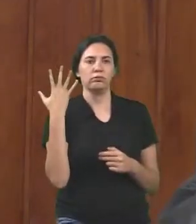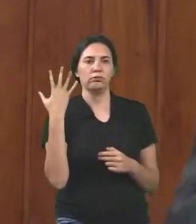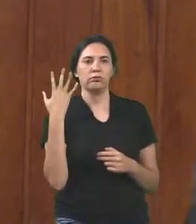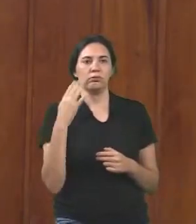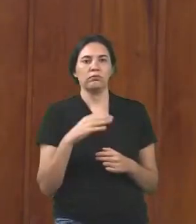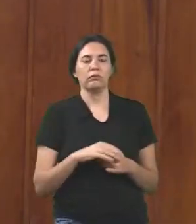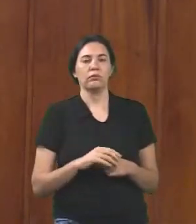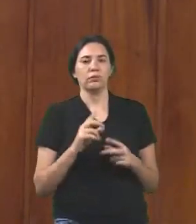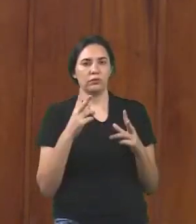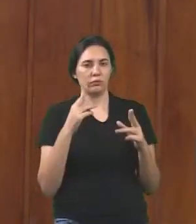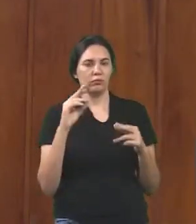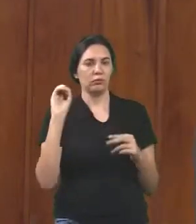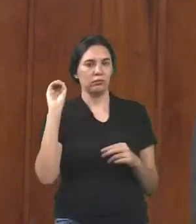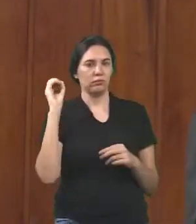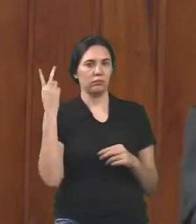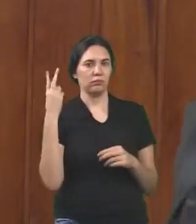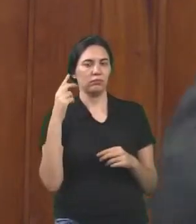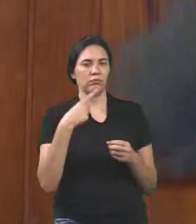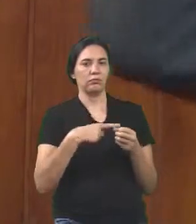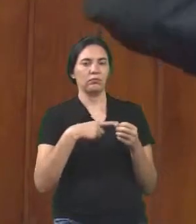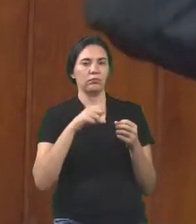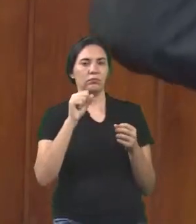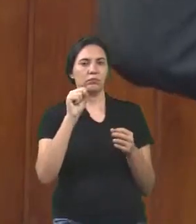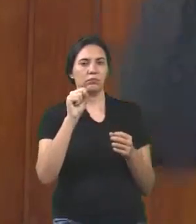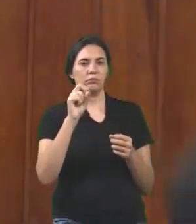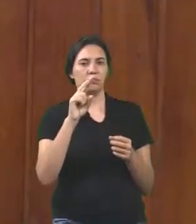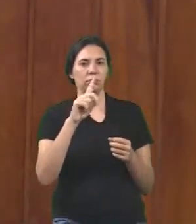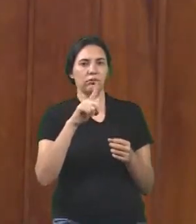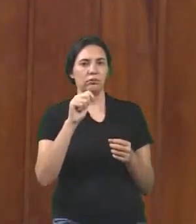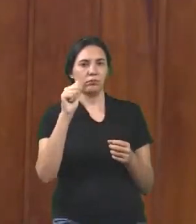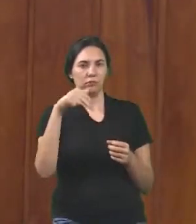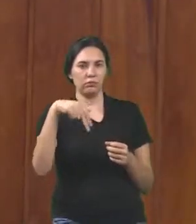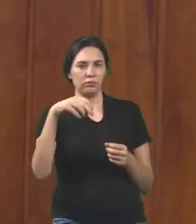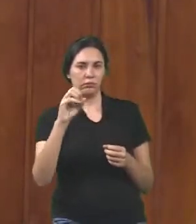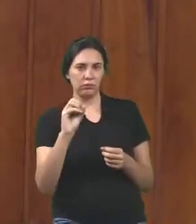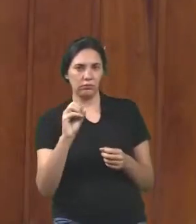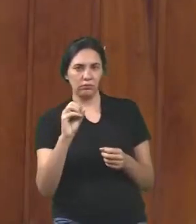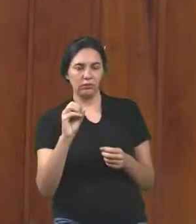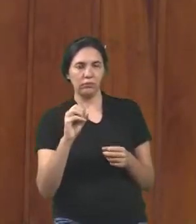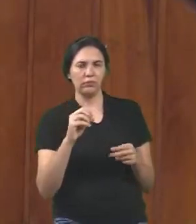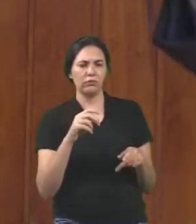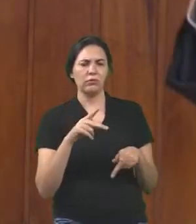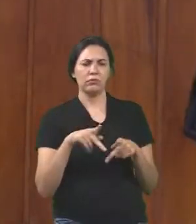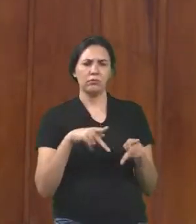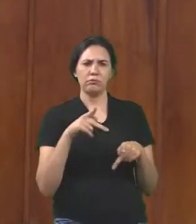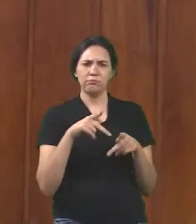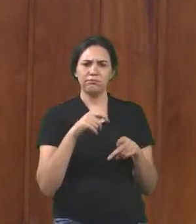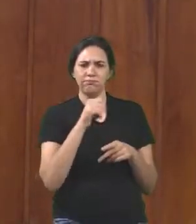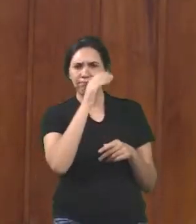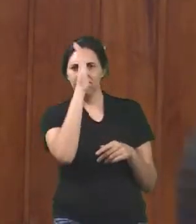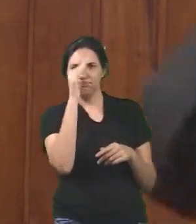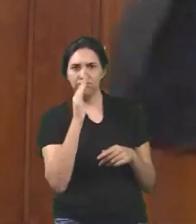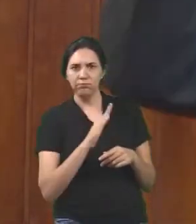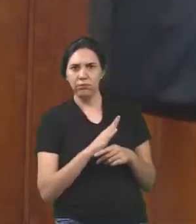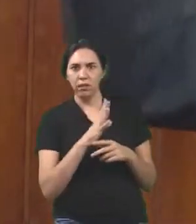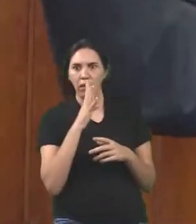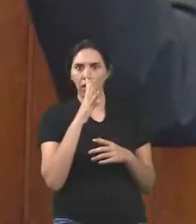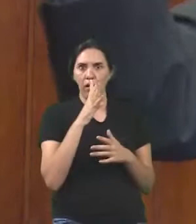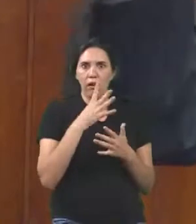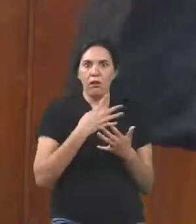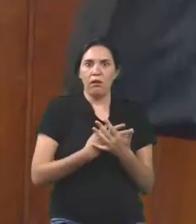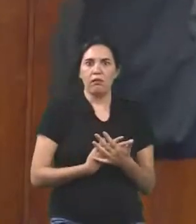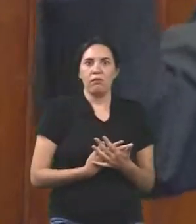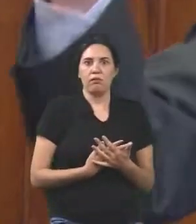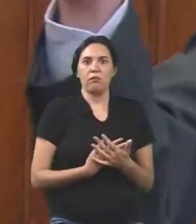chocou a todos os brasileiros. Chocou o povo brasileiro, chocou a mídia internacional. E